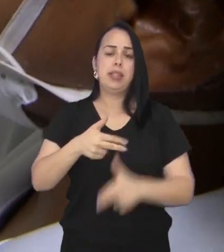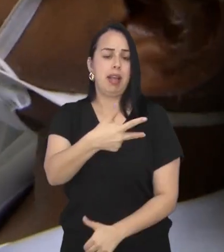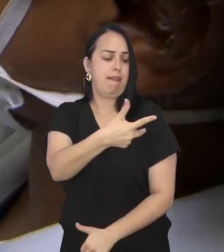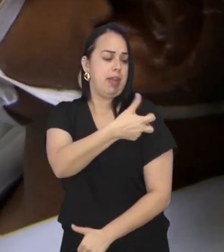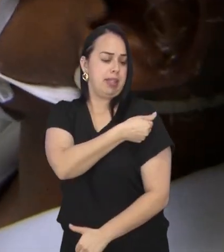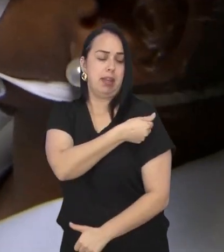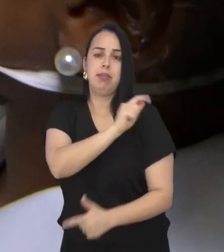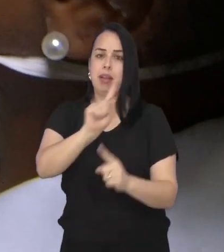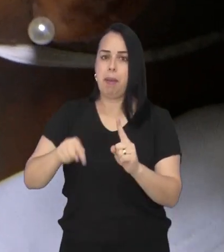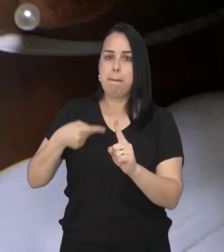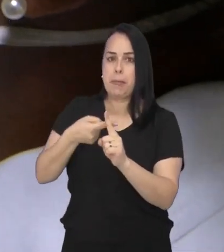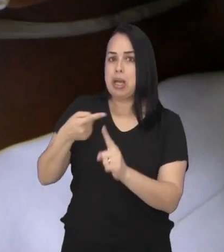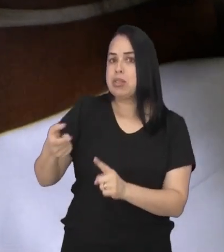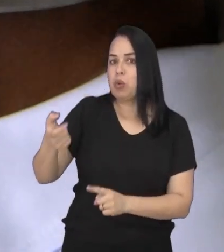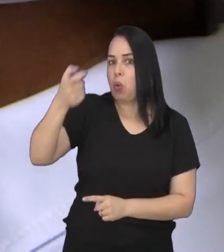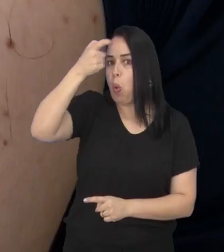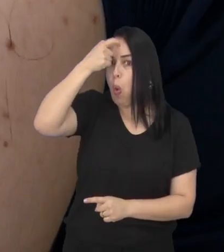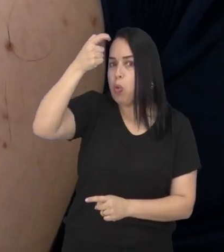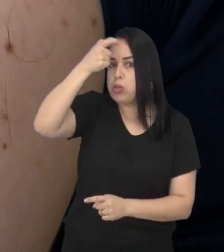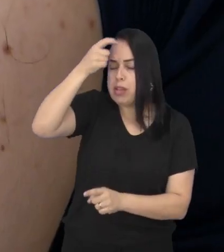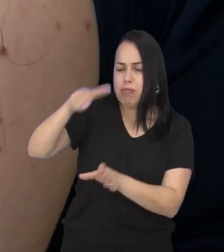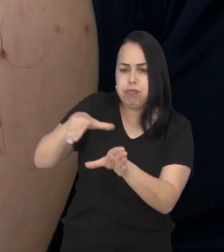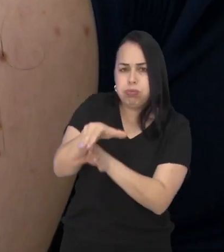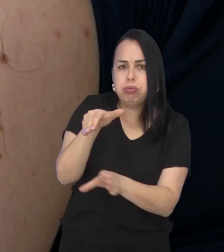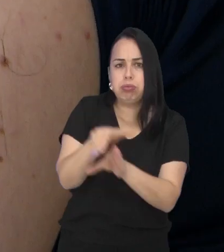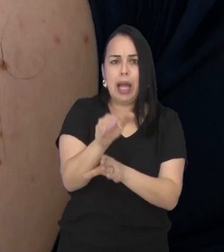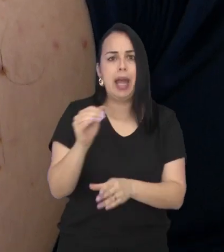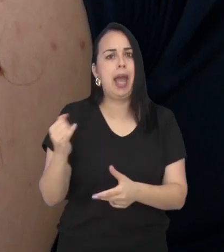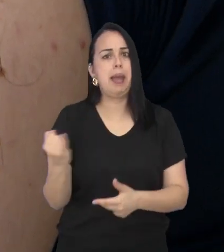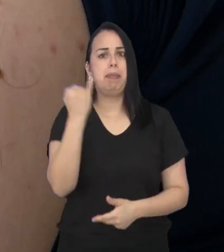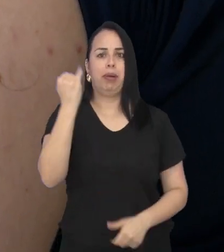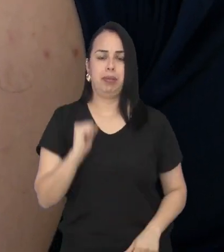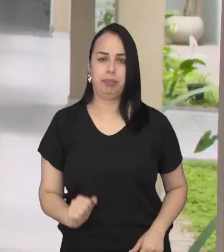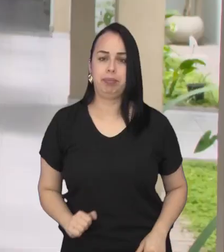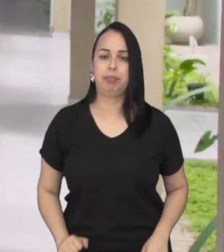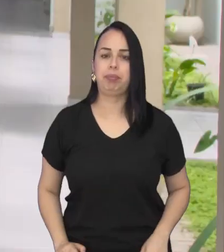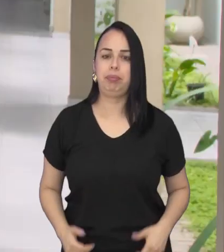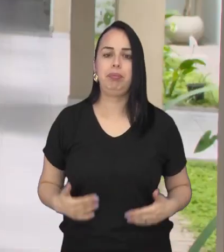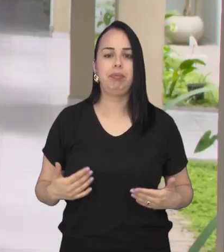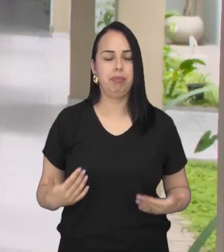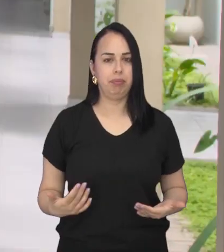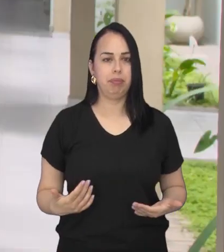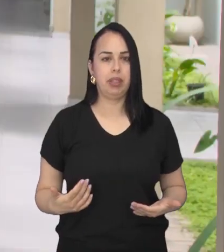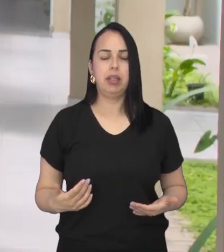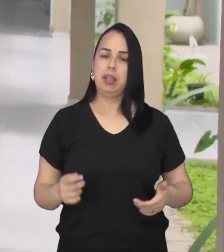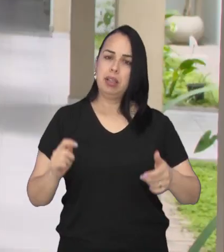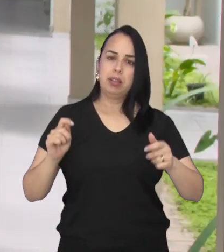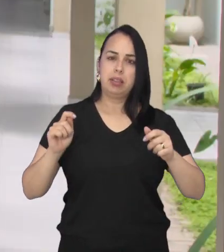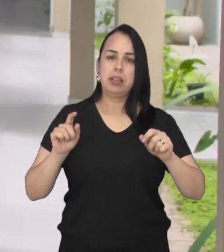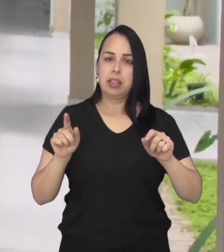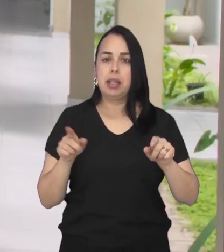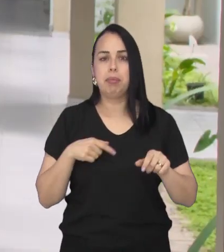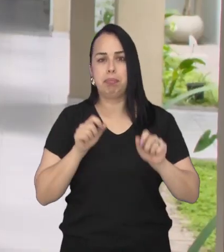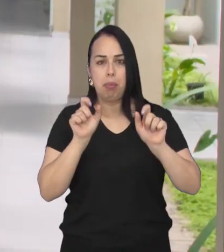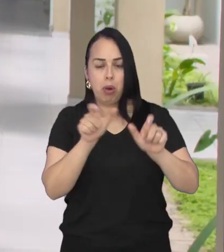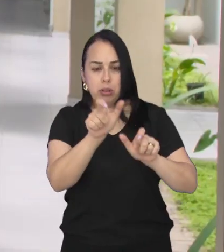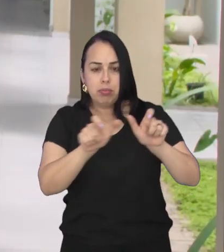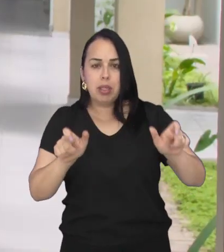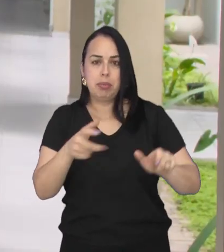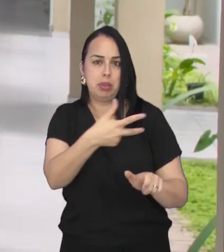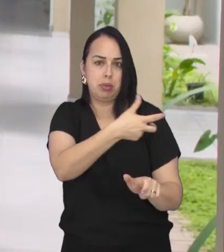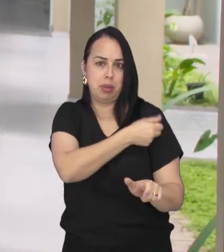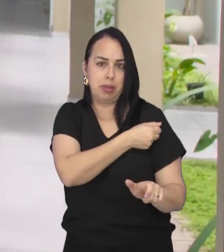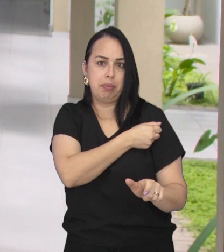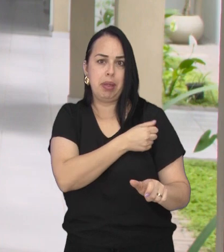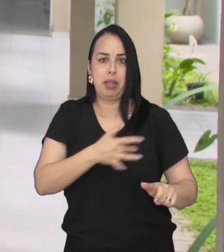a vacinação e conscientização são ferramentas Poderosas nós temos assim eh eh possibilidade de vacinação